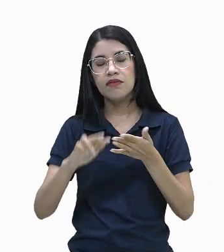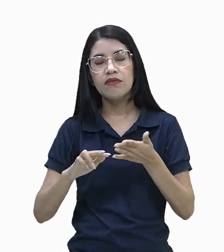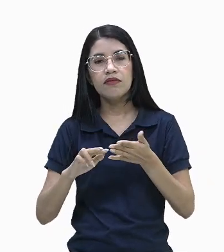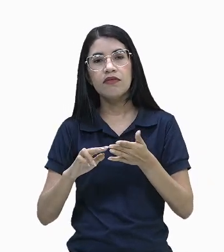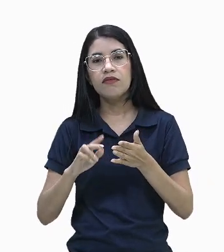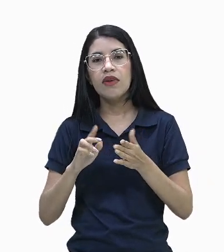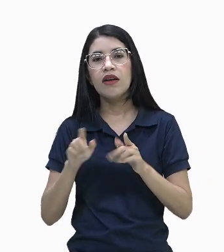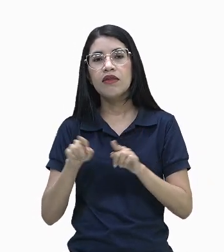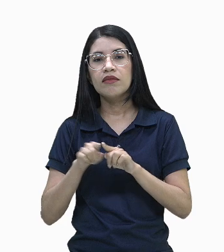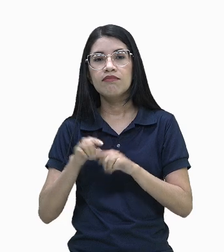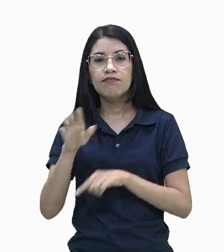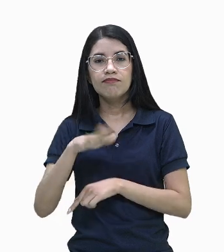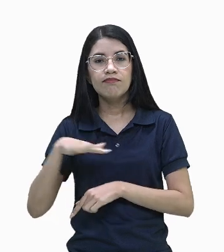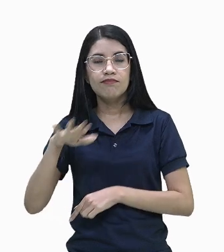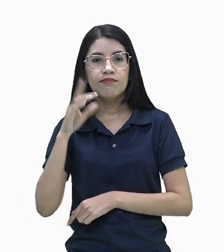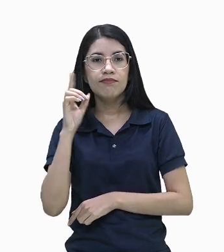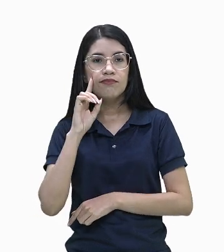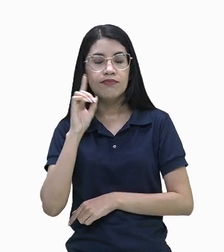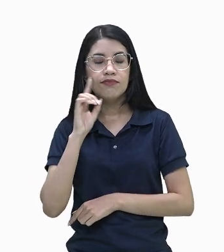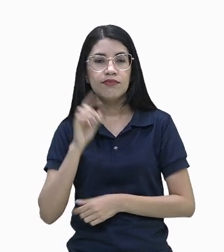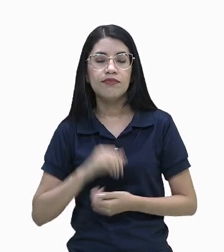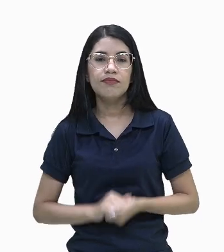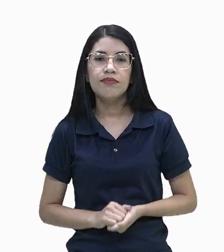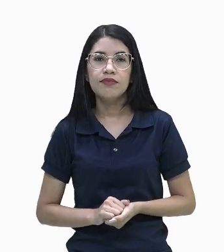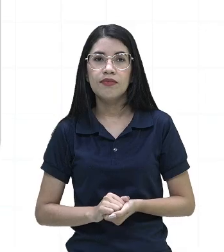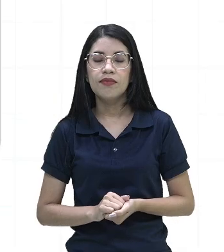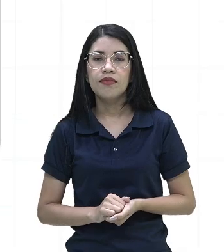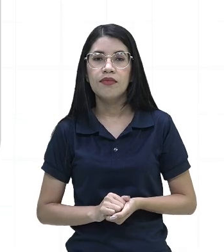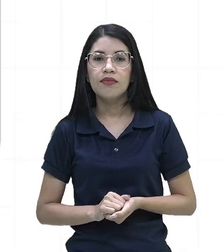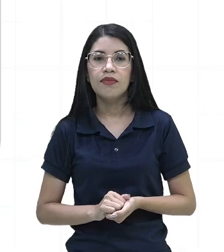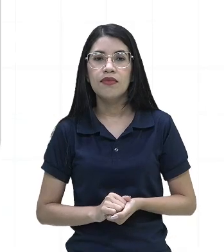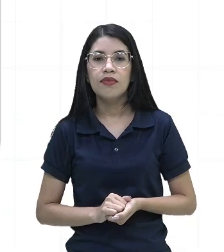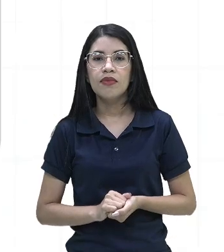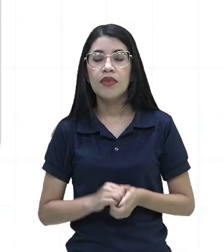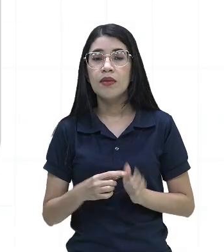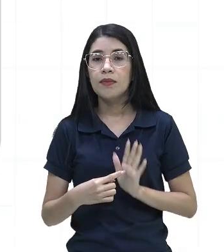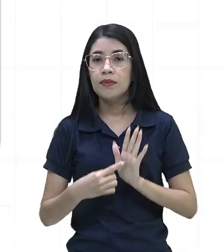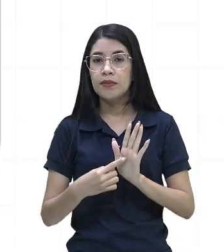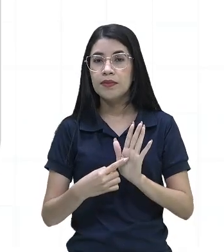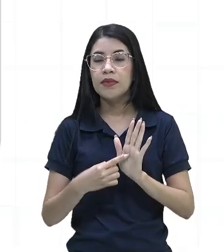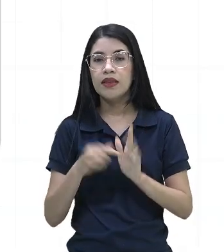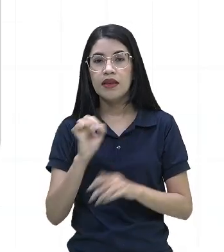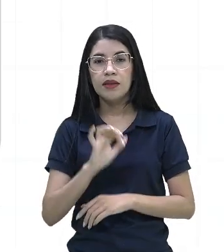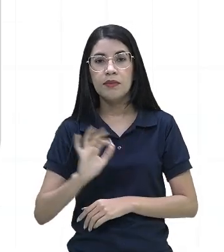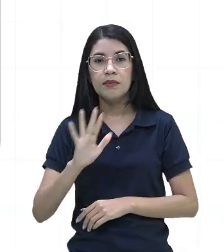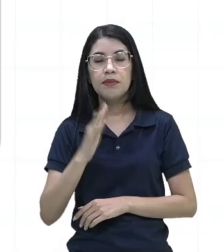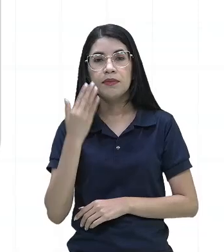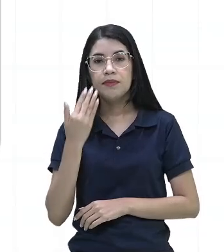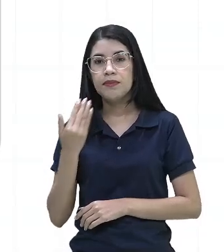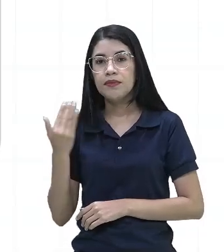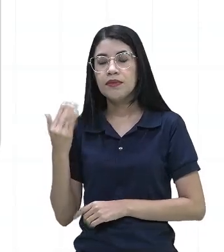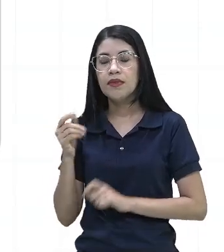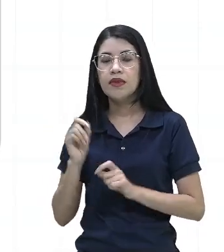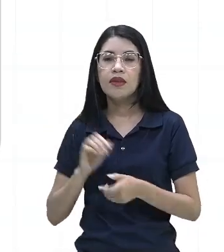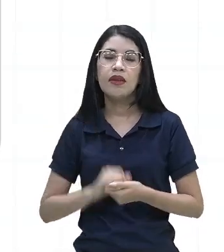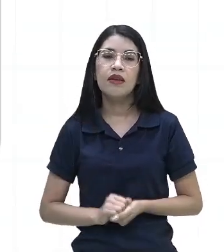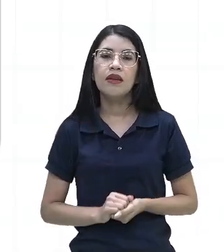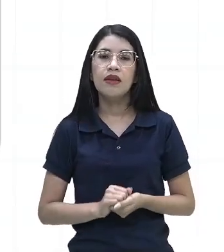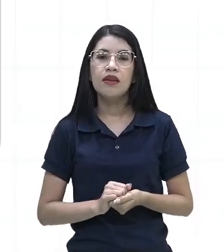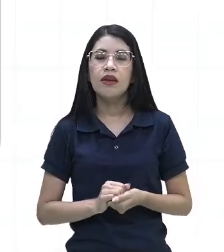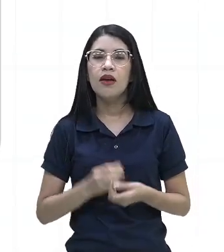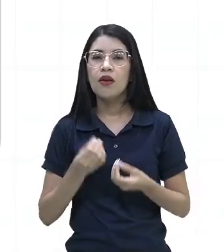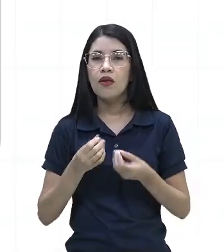mundo cotidiano. Eu trouxe para vocês aqui uma réplica, tá? Isso aqui é uma réplica, uma reconstituição de